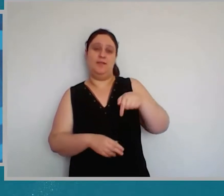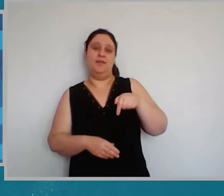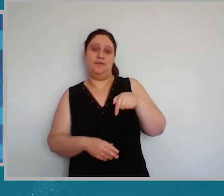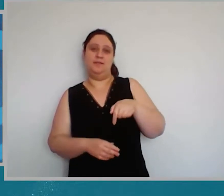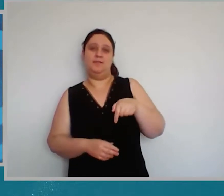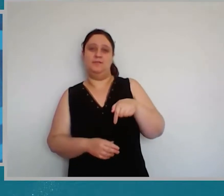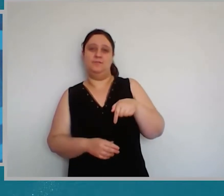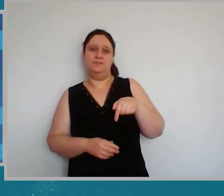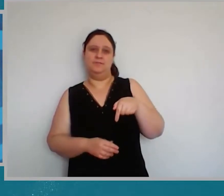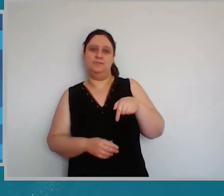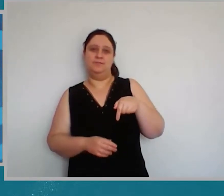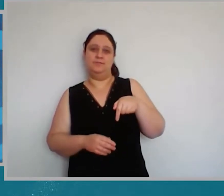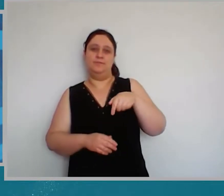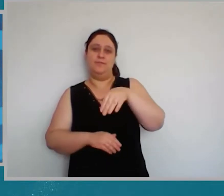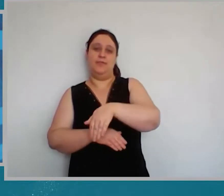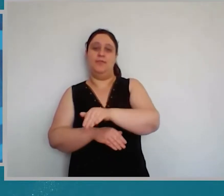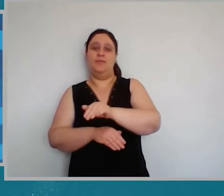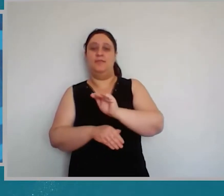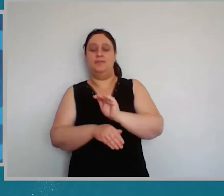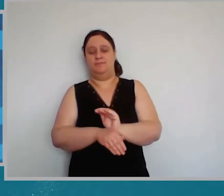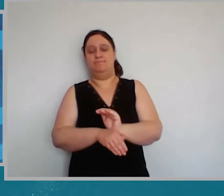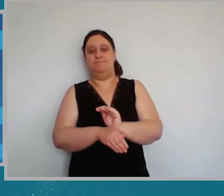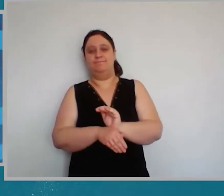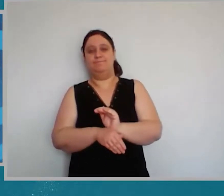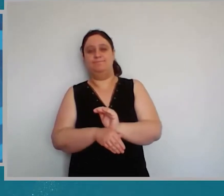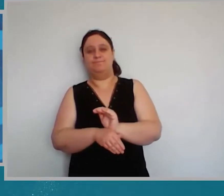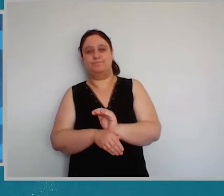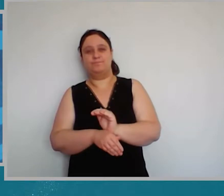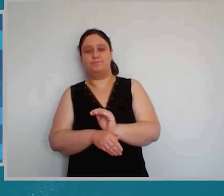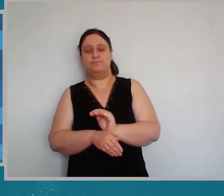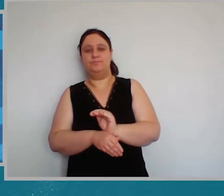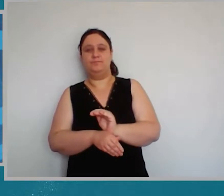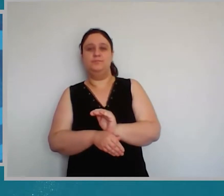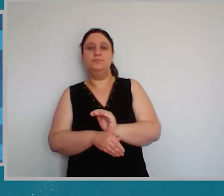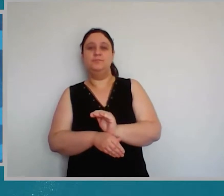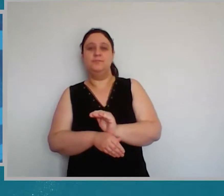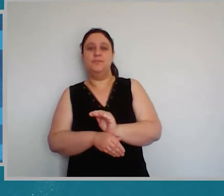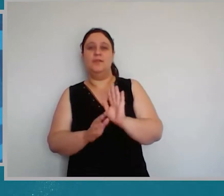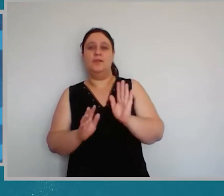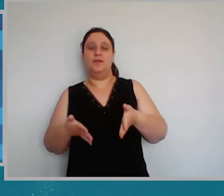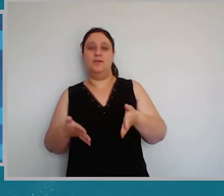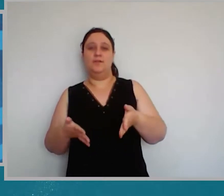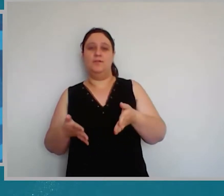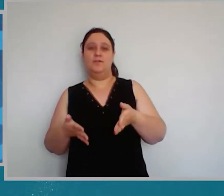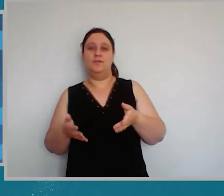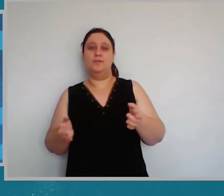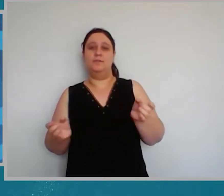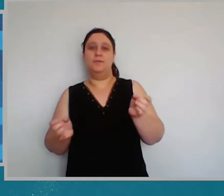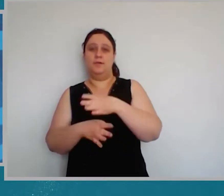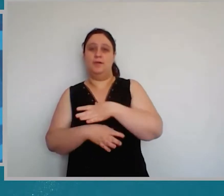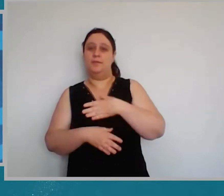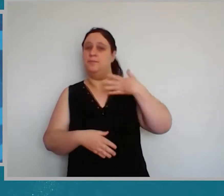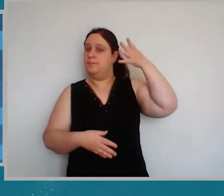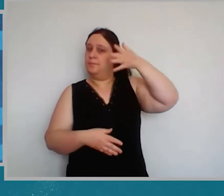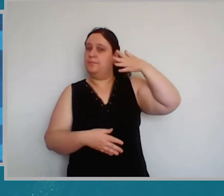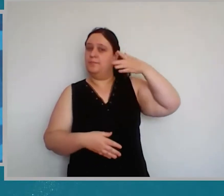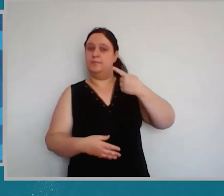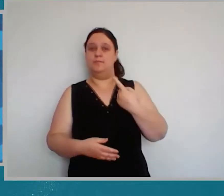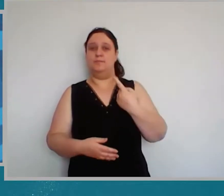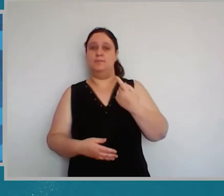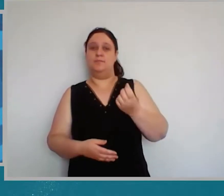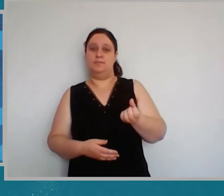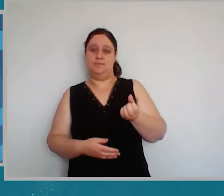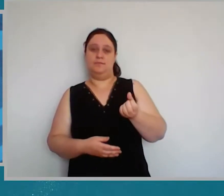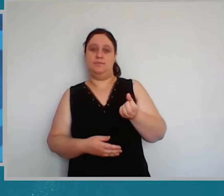na Estância para terminar agora a mensagem 16. Nós teremos